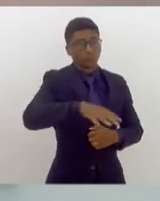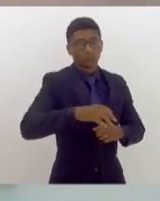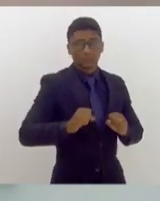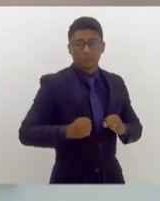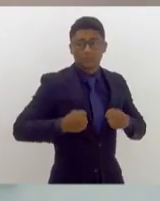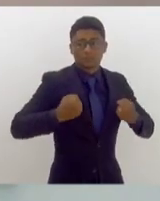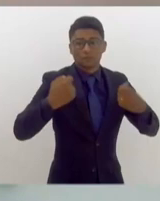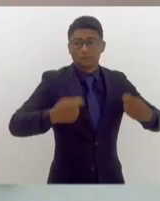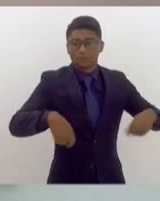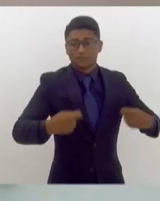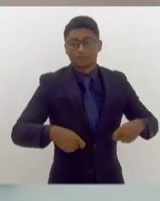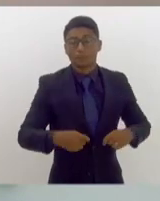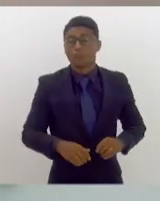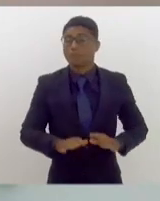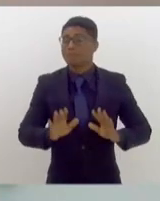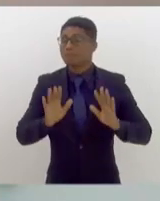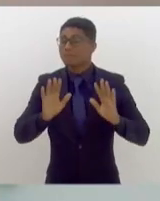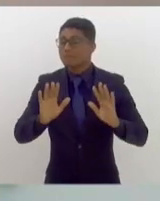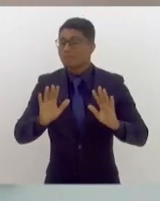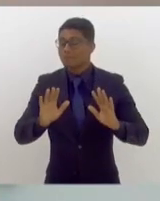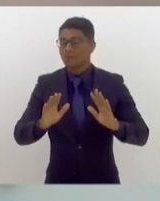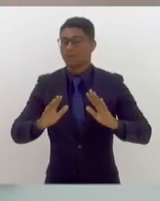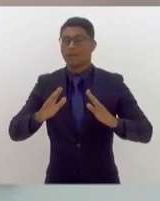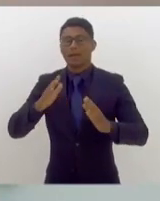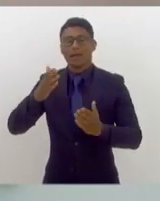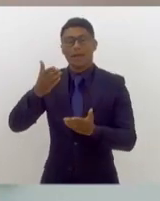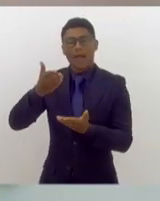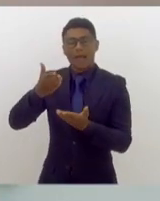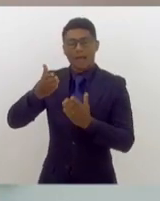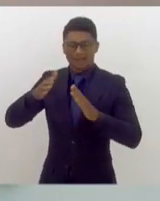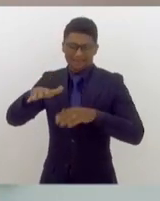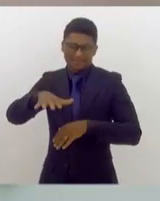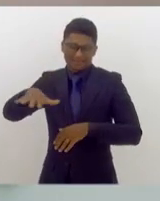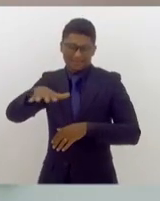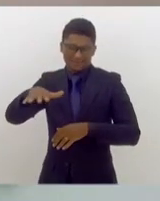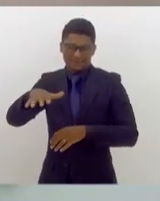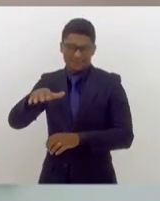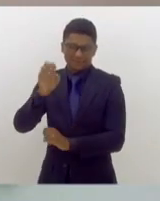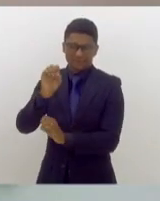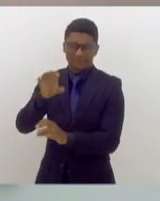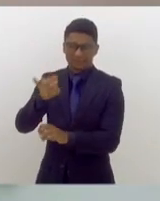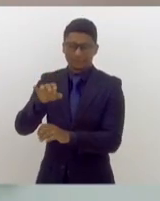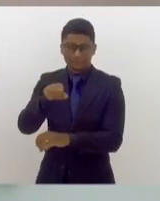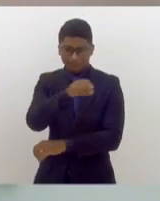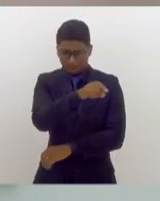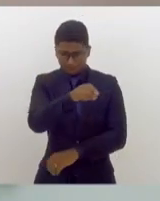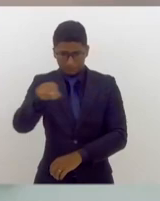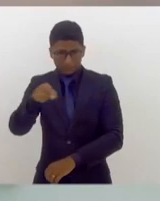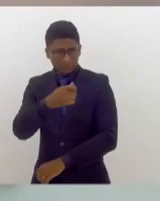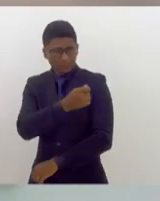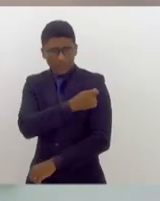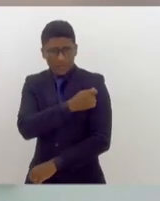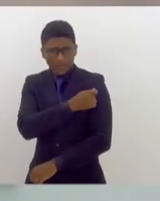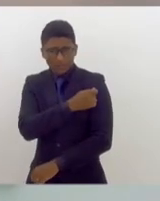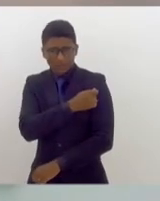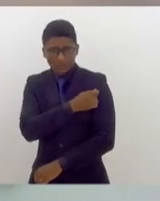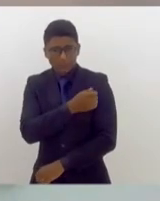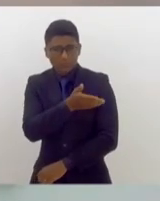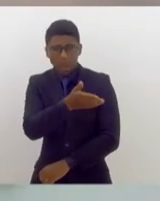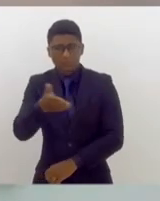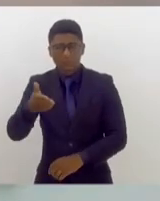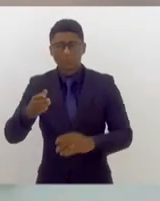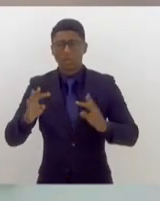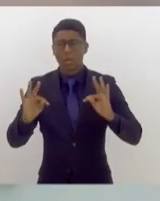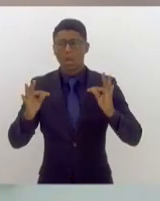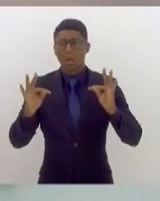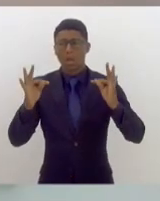se demonstrou exatamente na educação, quando a gente sabe que os nossos alunos não têm, nem na área da tecnologia,